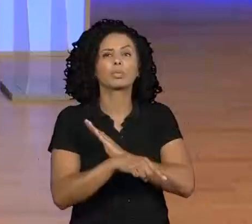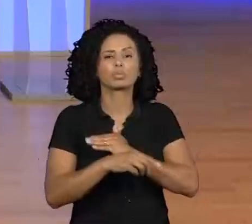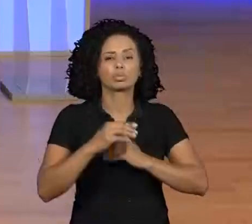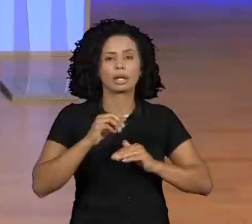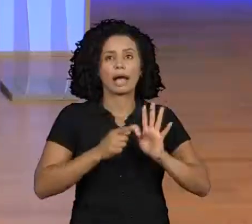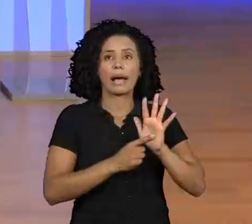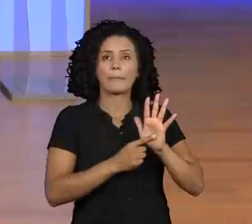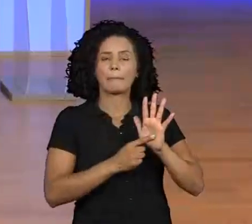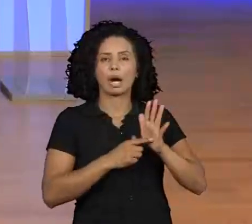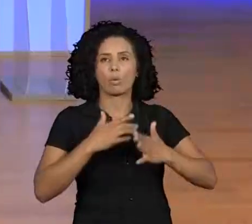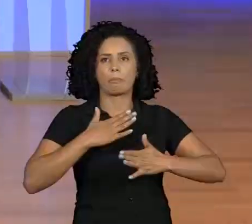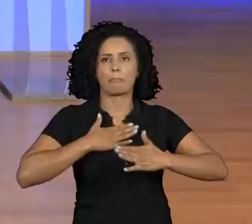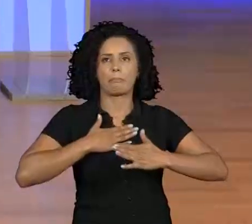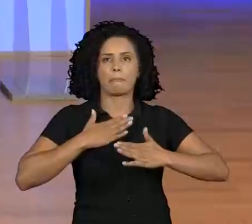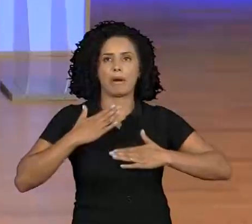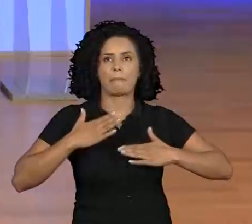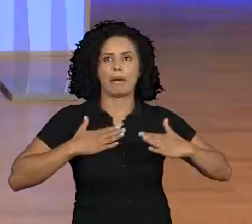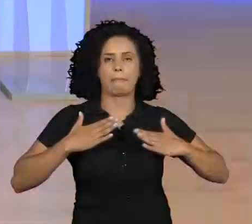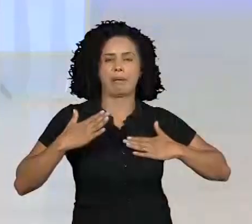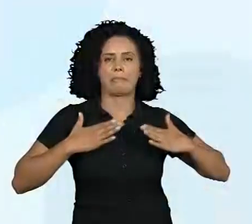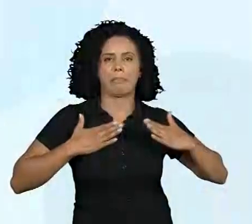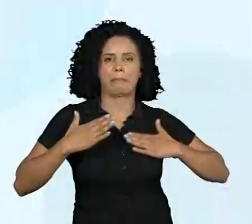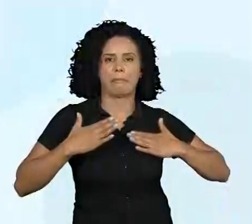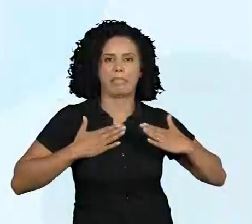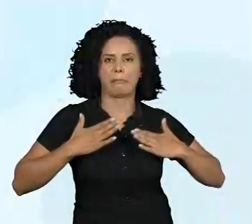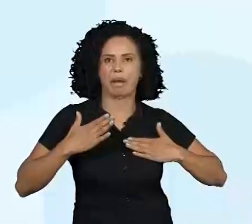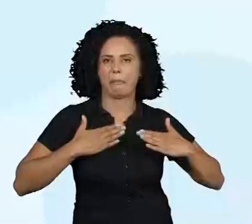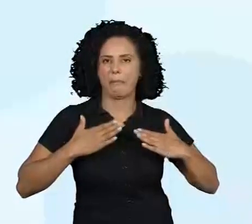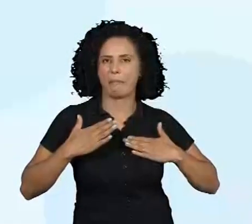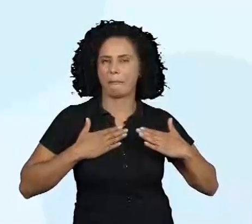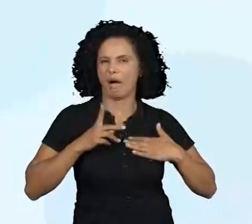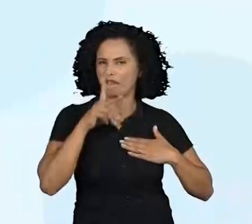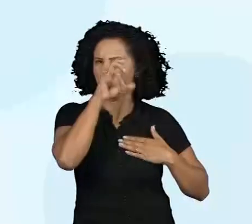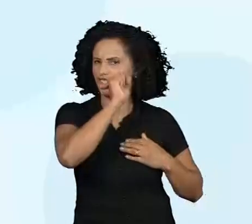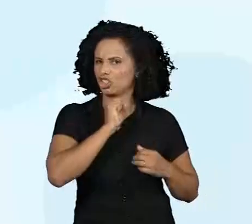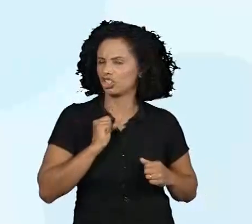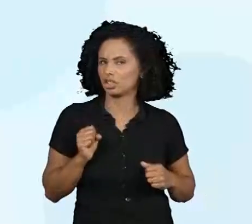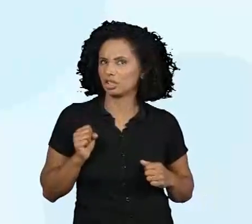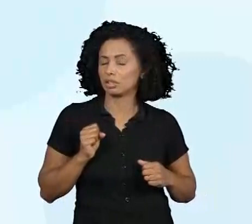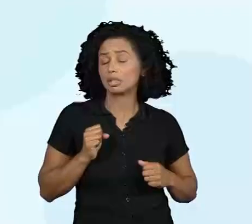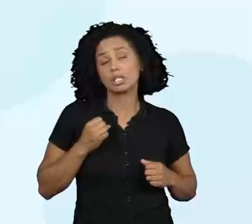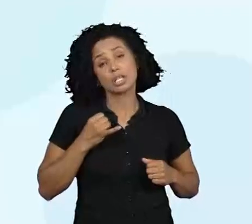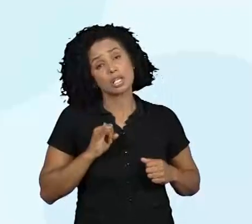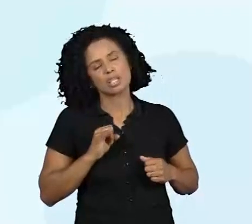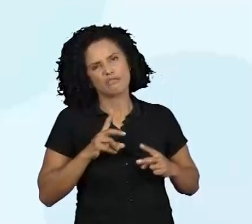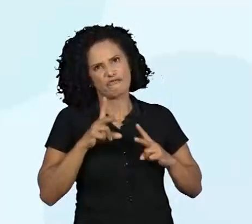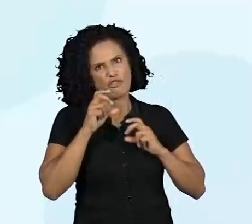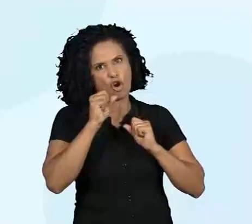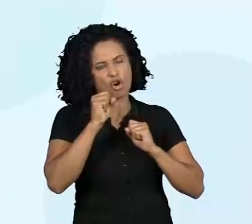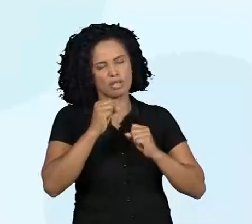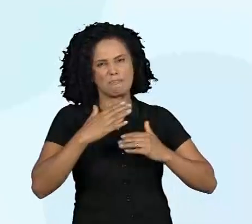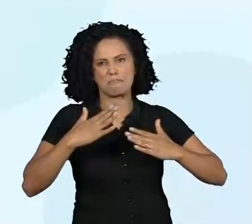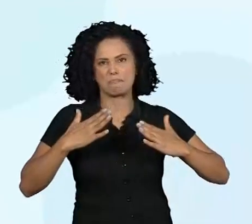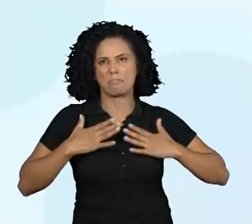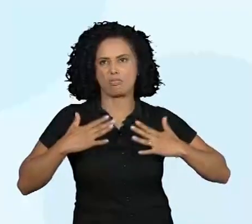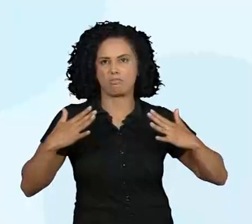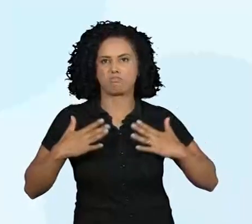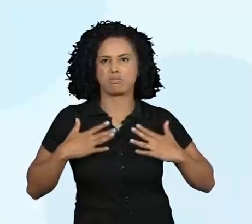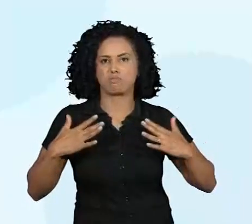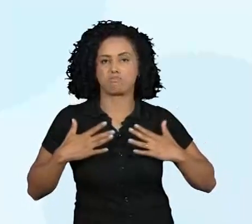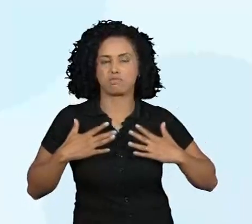hein? O som aparece mais forte? Se bater com mais força.